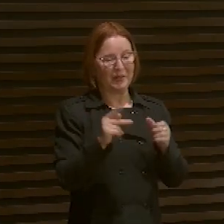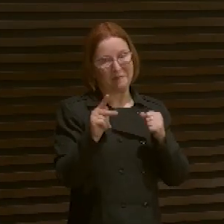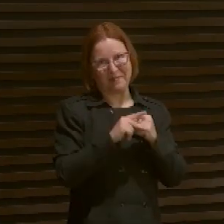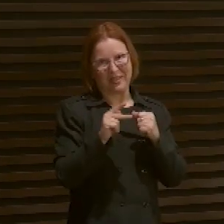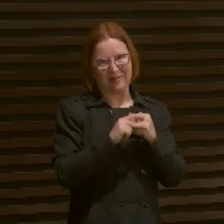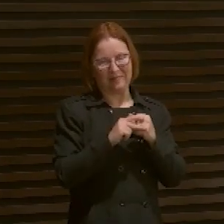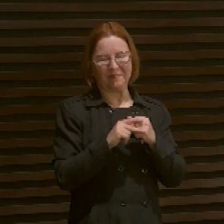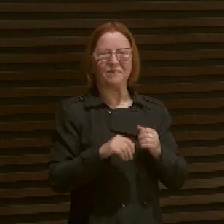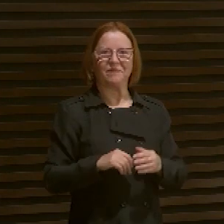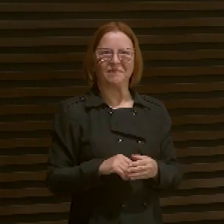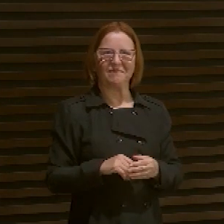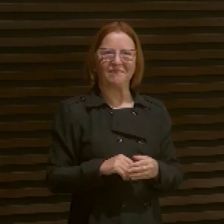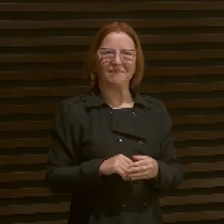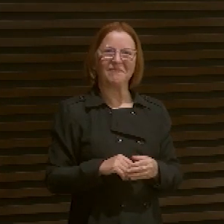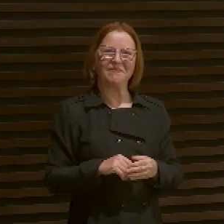Pedro sendo Pedro.